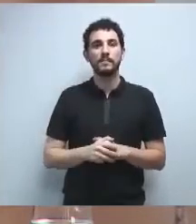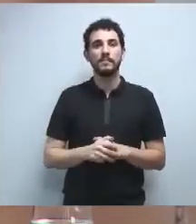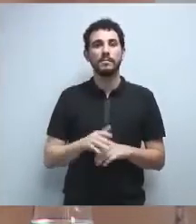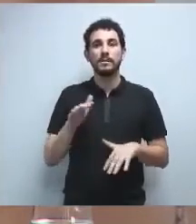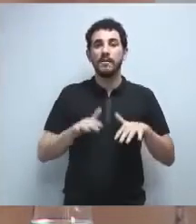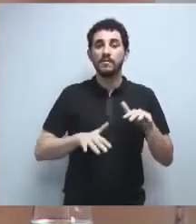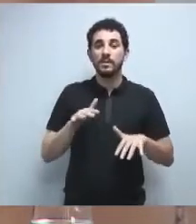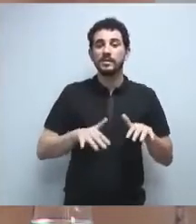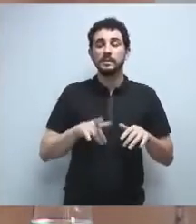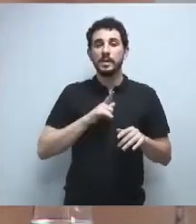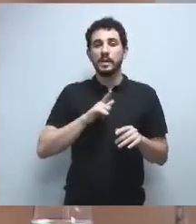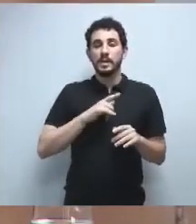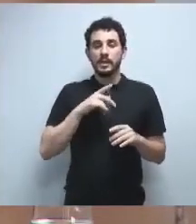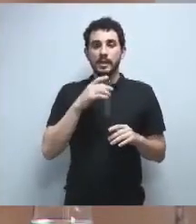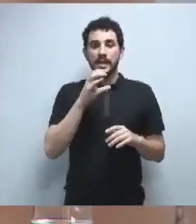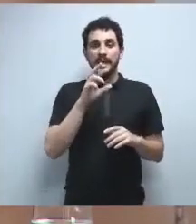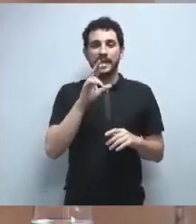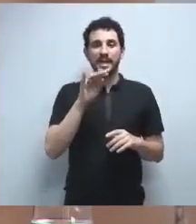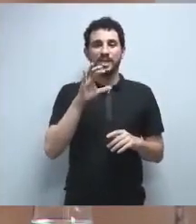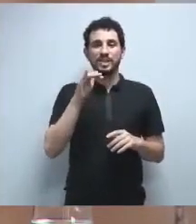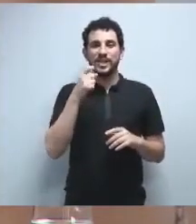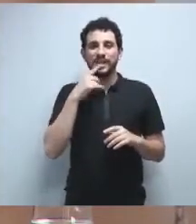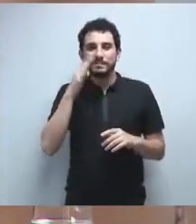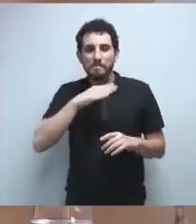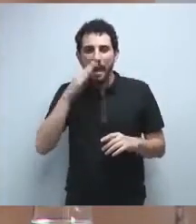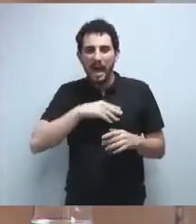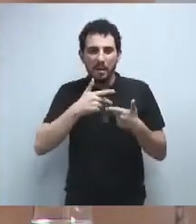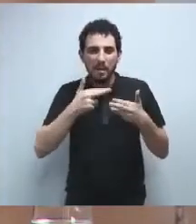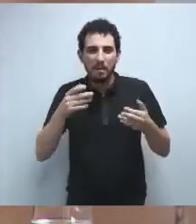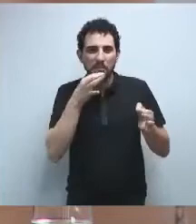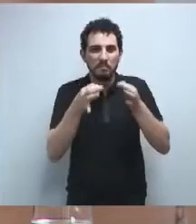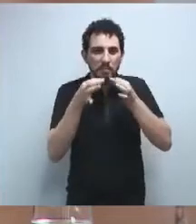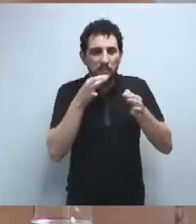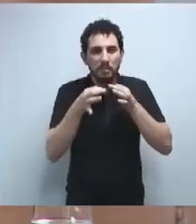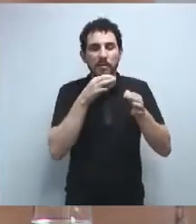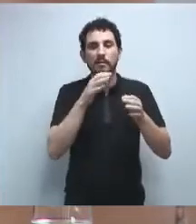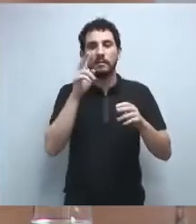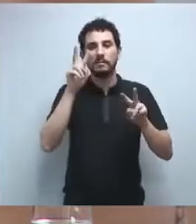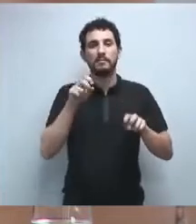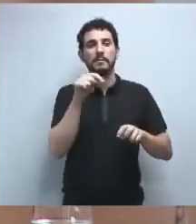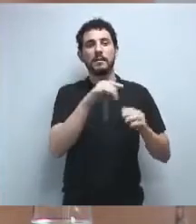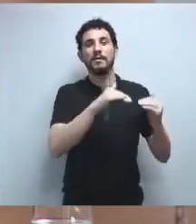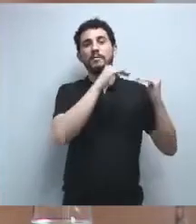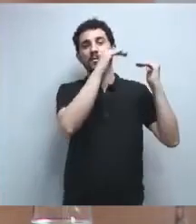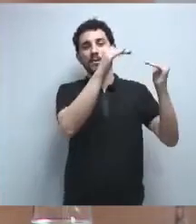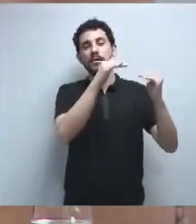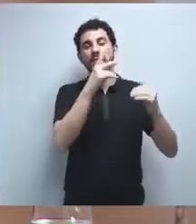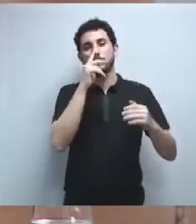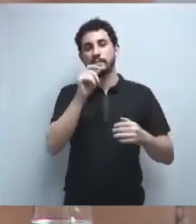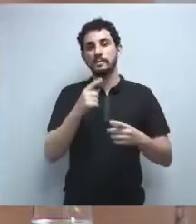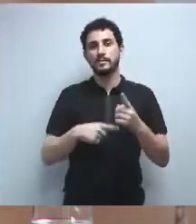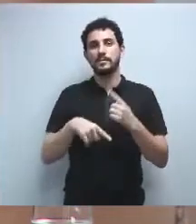vezes com críticas a essas autoridades que extrapolam